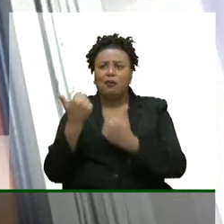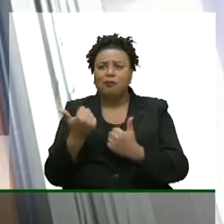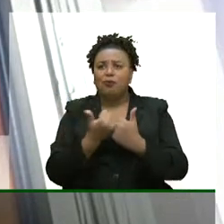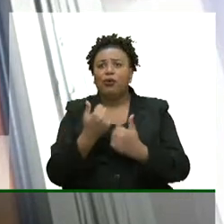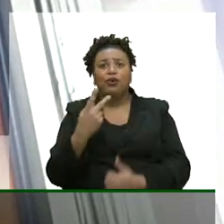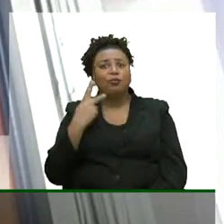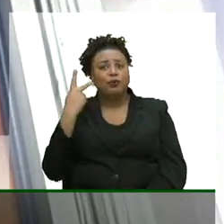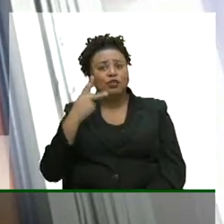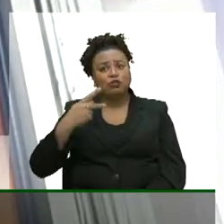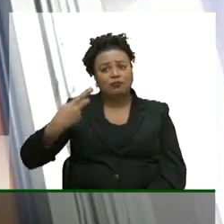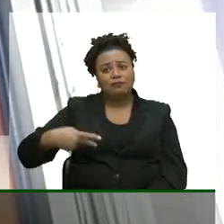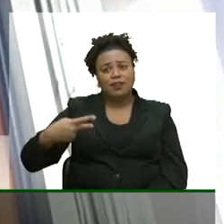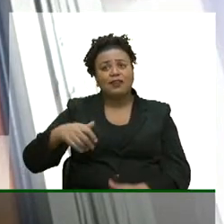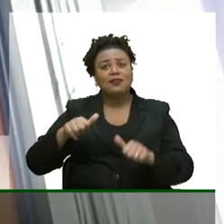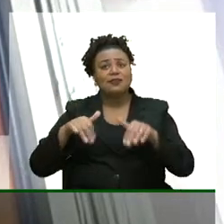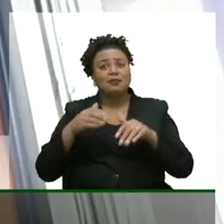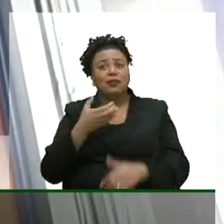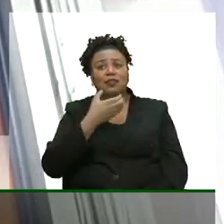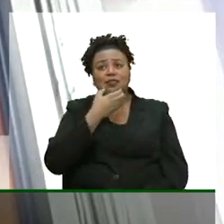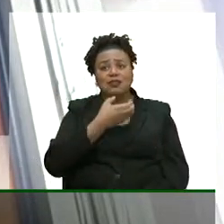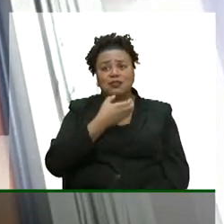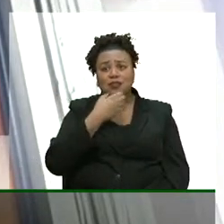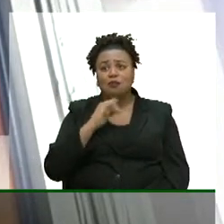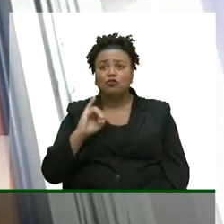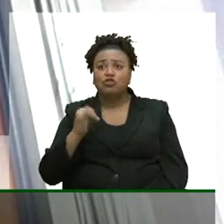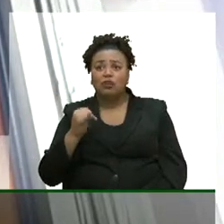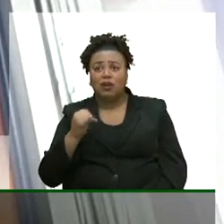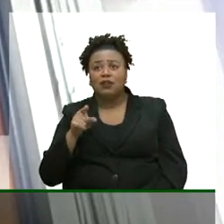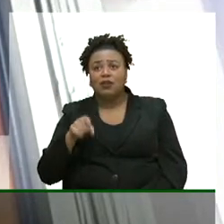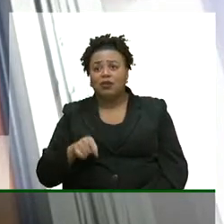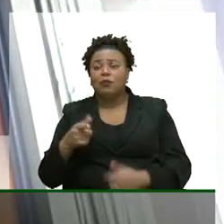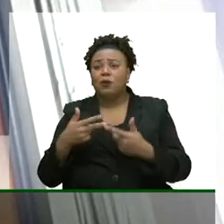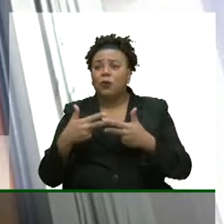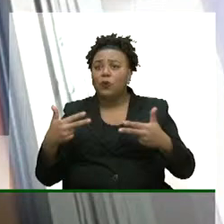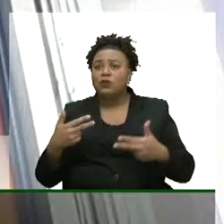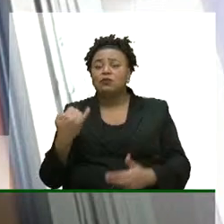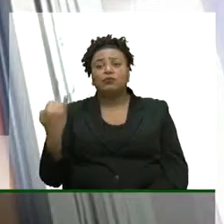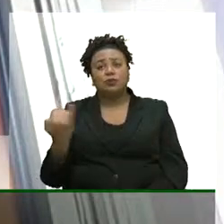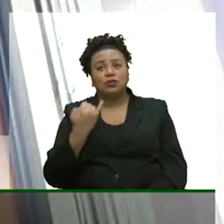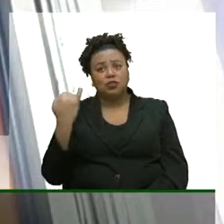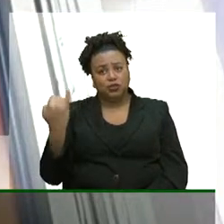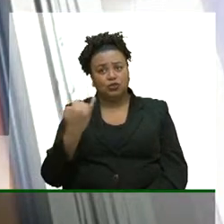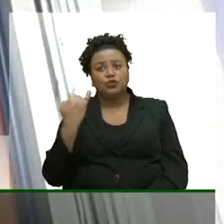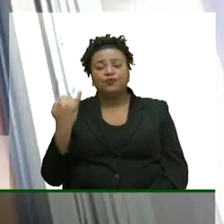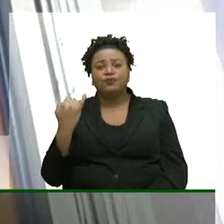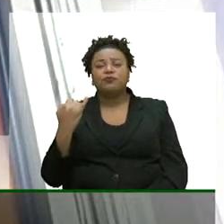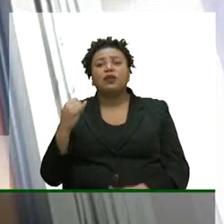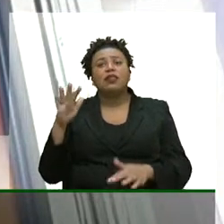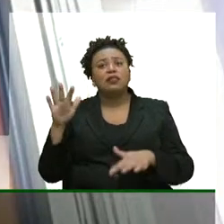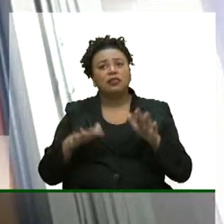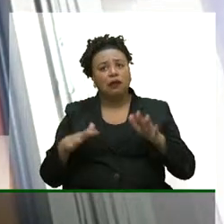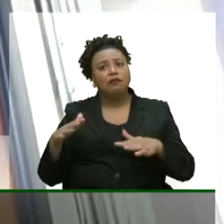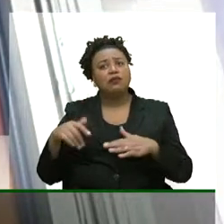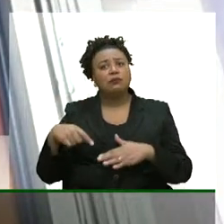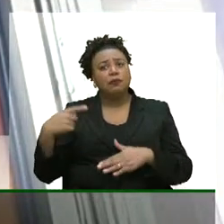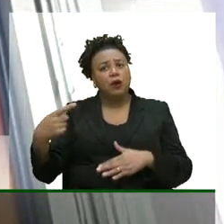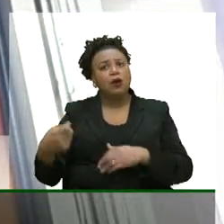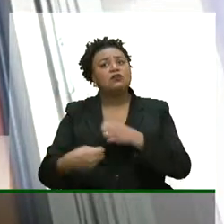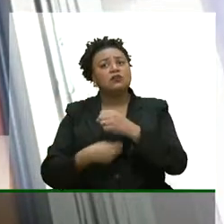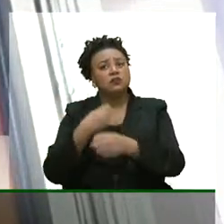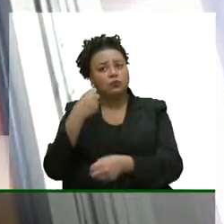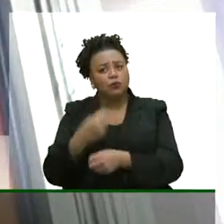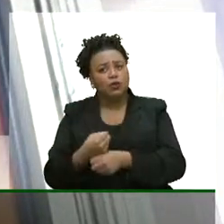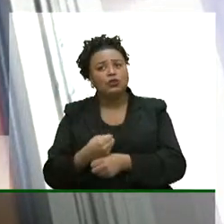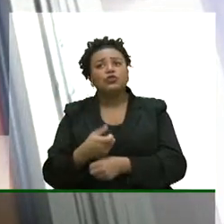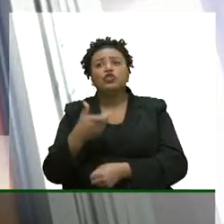dos parlamentares dessa casa em dezembro e janeiro do ano passado, foi algo muito oportuno e provavelmente nos próximos anos tenhamos que